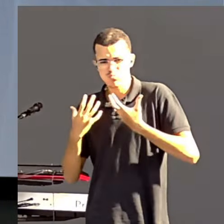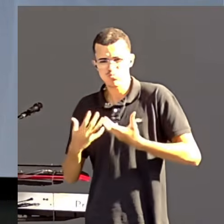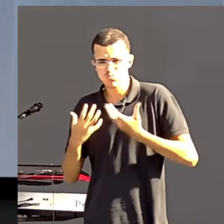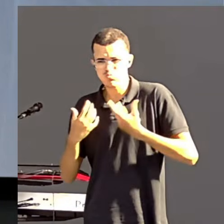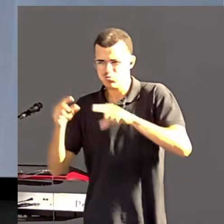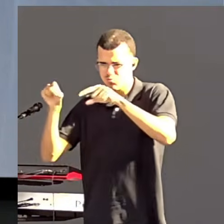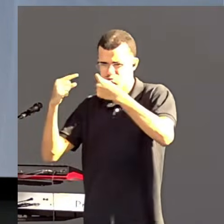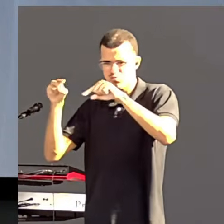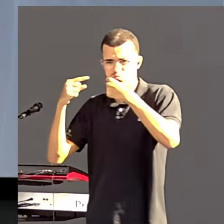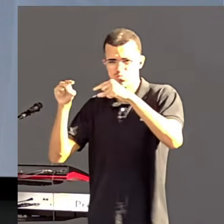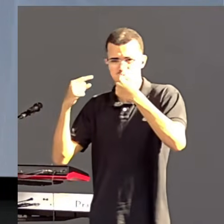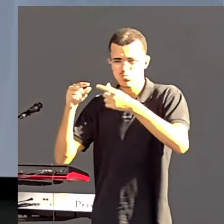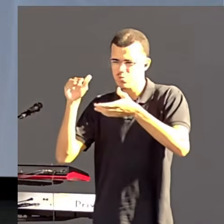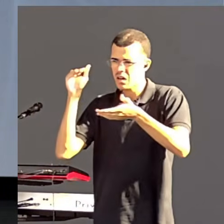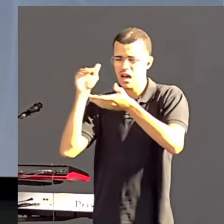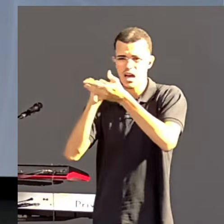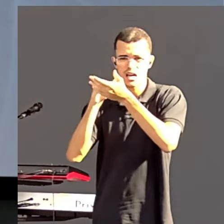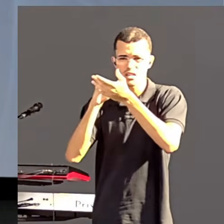até ele ficar sem forças.